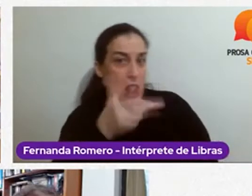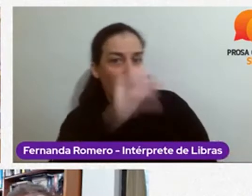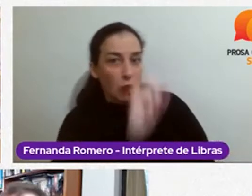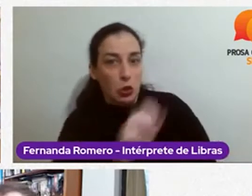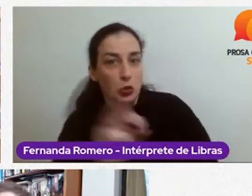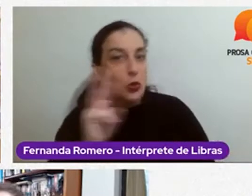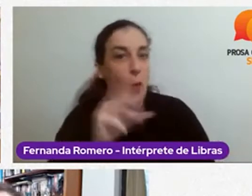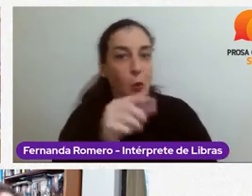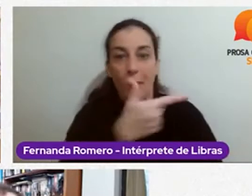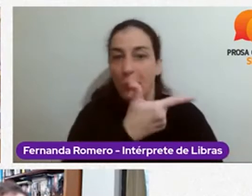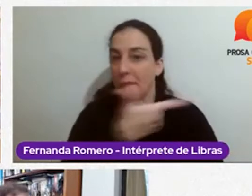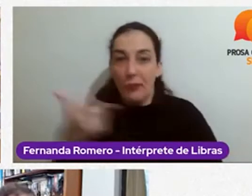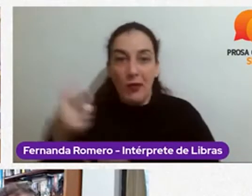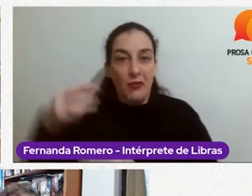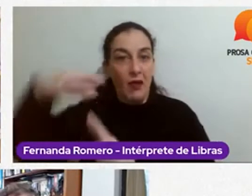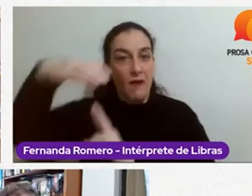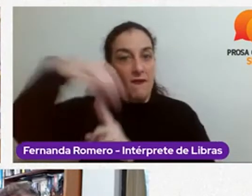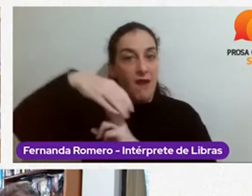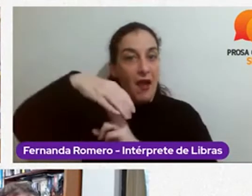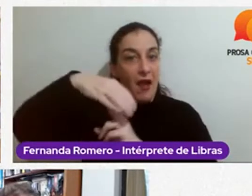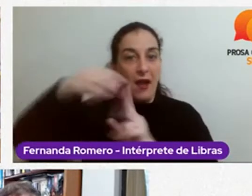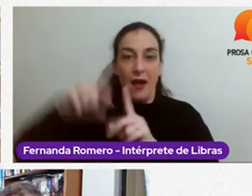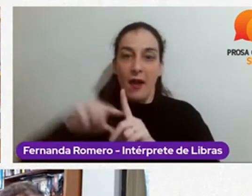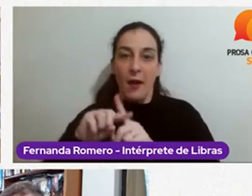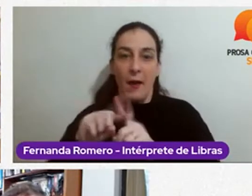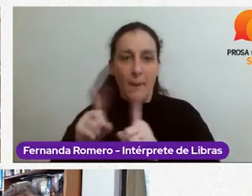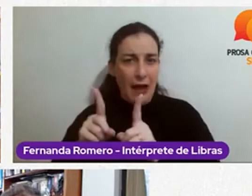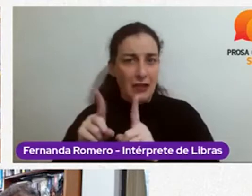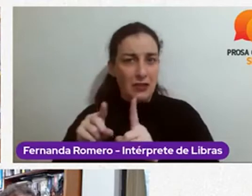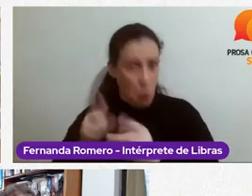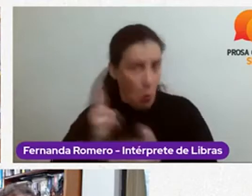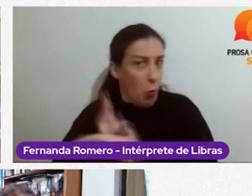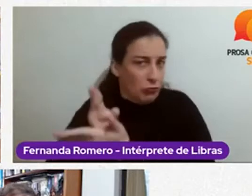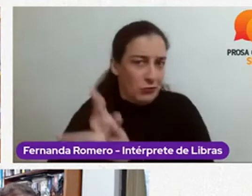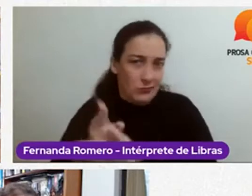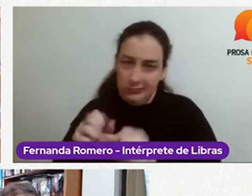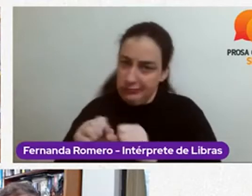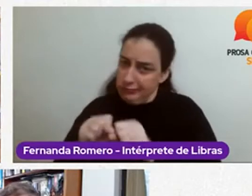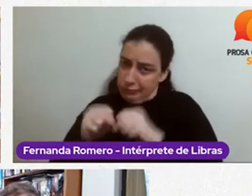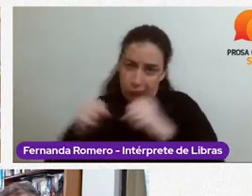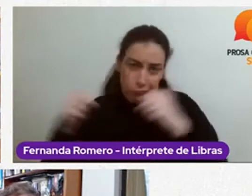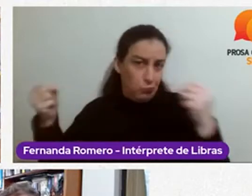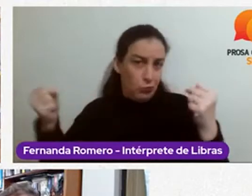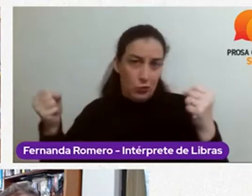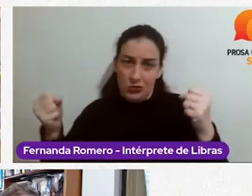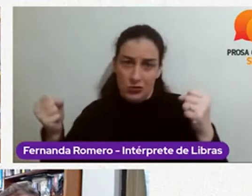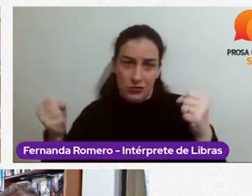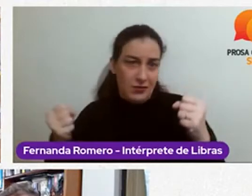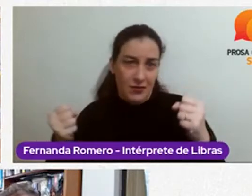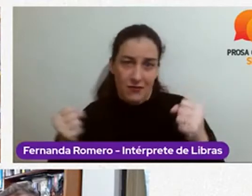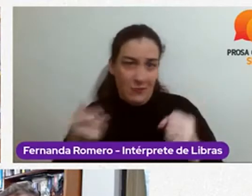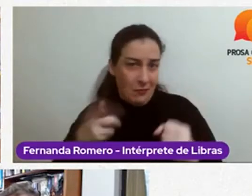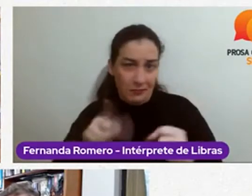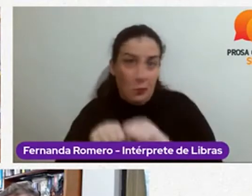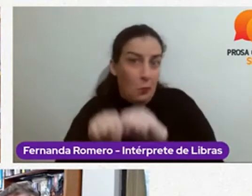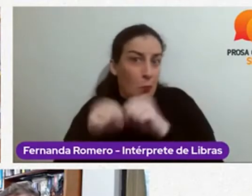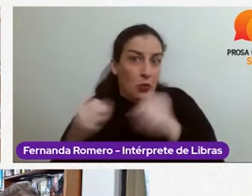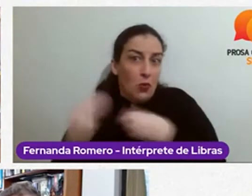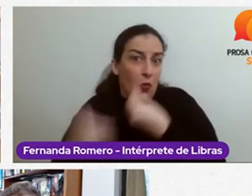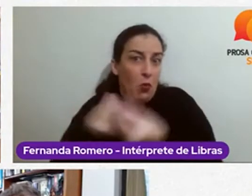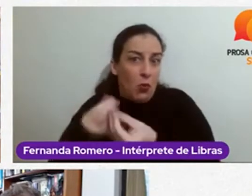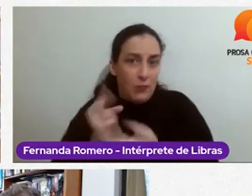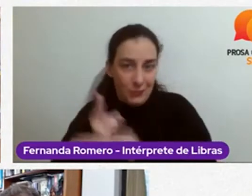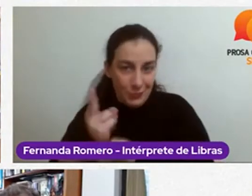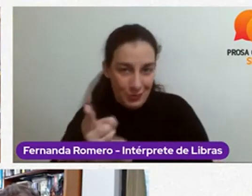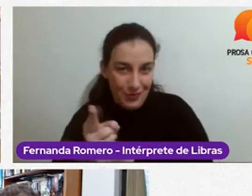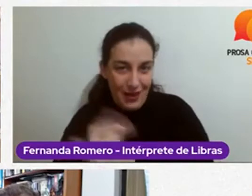ter feira, não vai ter aquilo, mas fiquem firmes, não tem, cara, as pessoas vão buscar. Chega uma hora que não tem mais o que fazer, né?